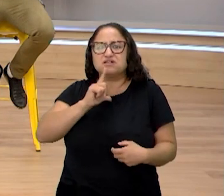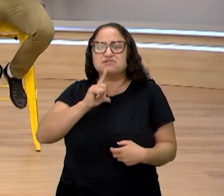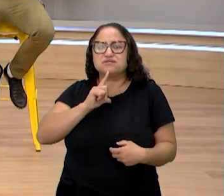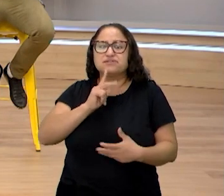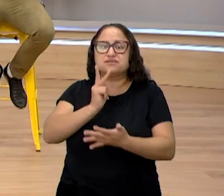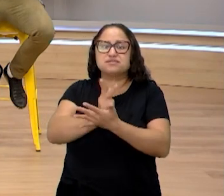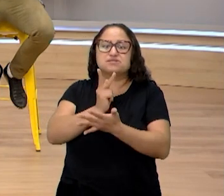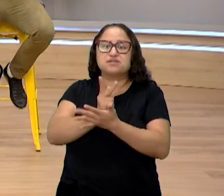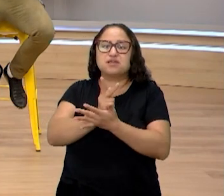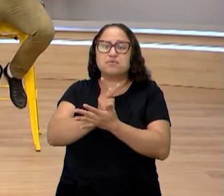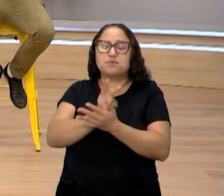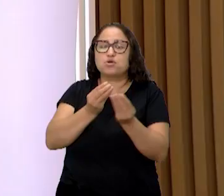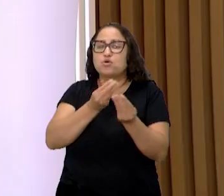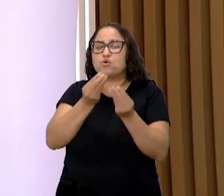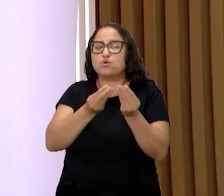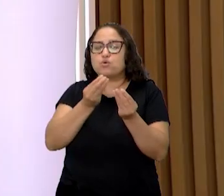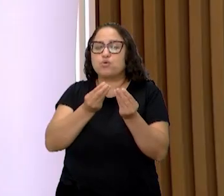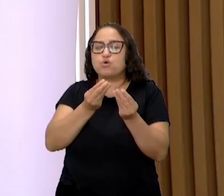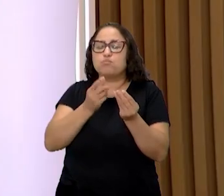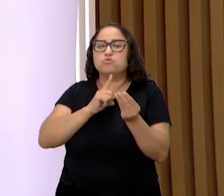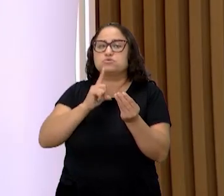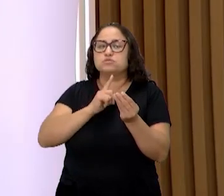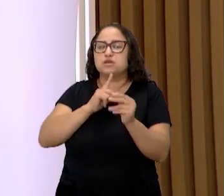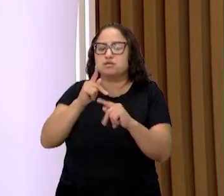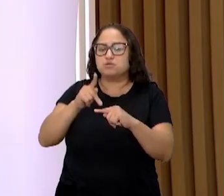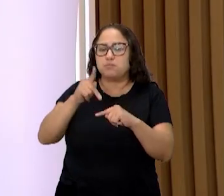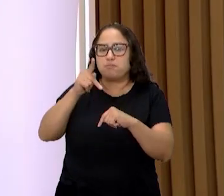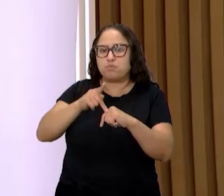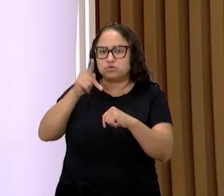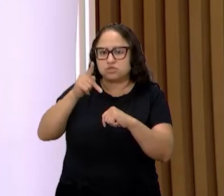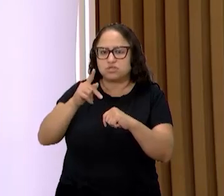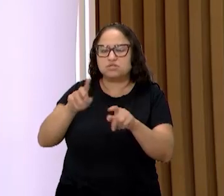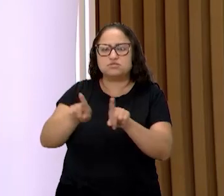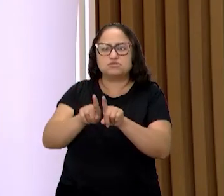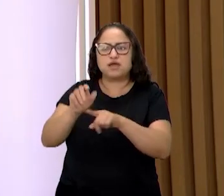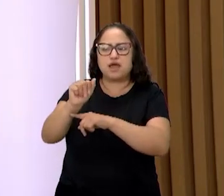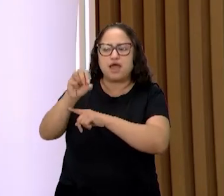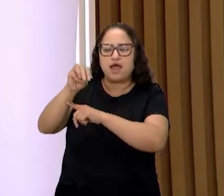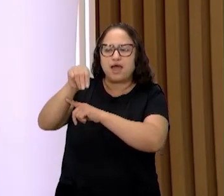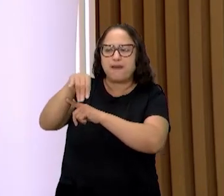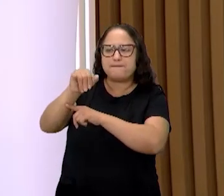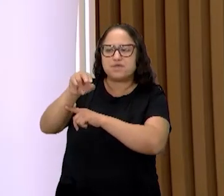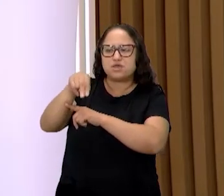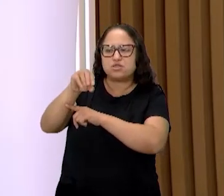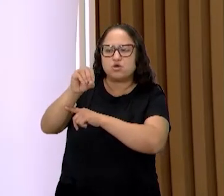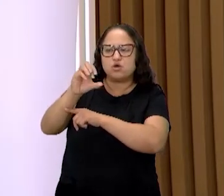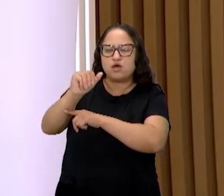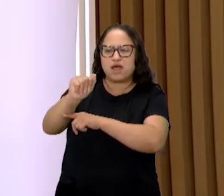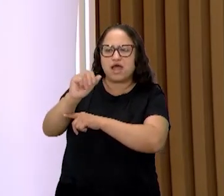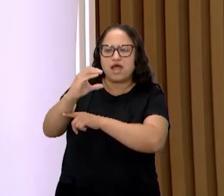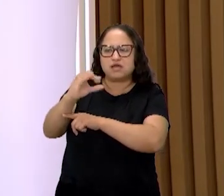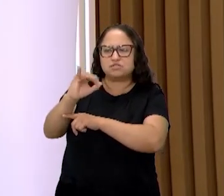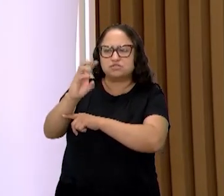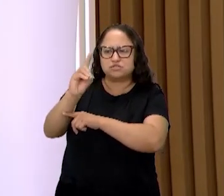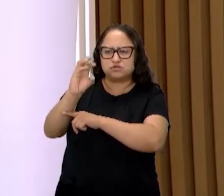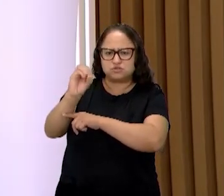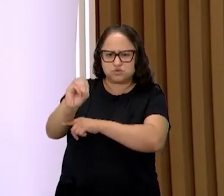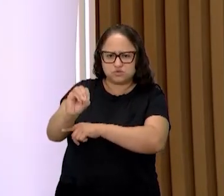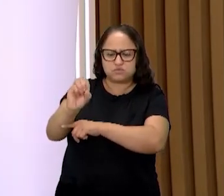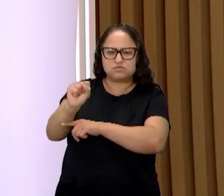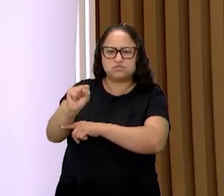no caso, até a questão depois das proteínas, né, que você vai comentar, dos aminoácidos, a produção de aminoácidos, né, eles comentaram